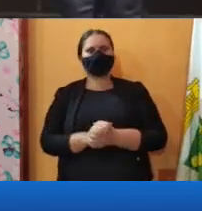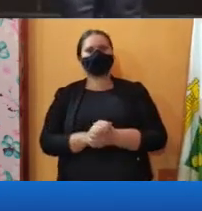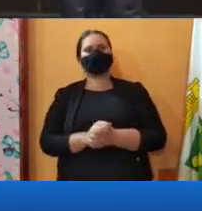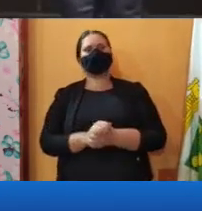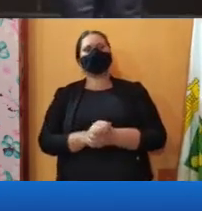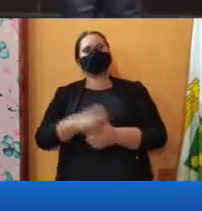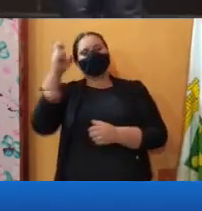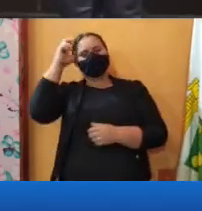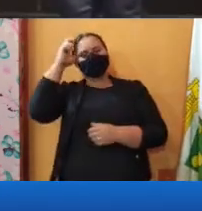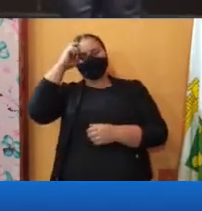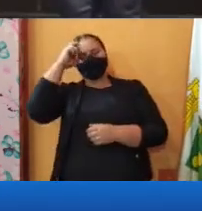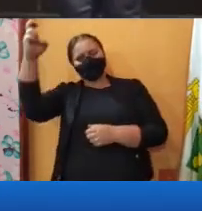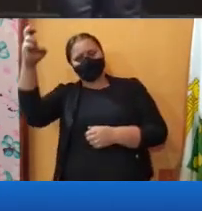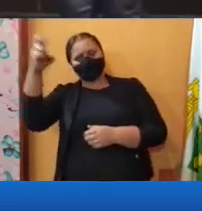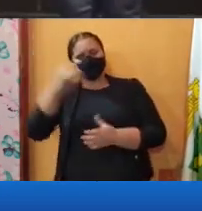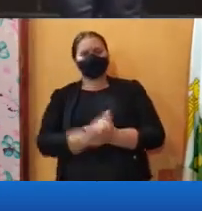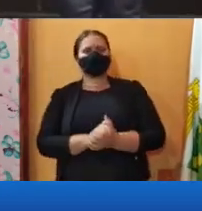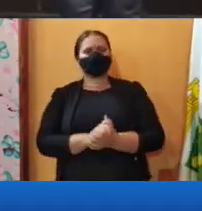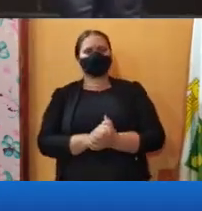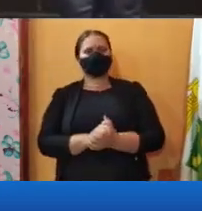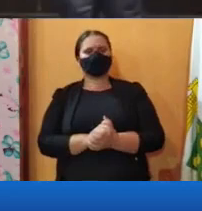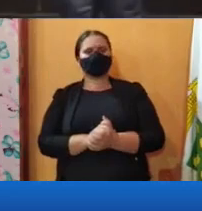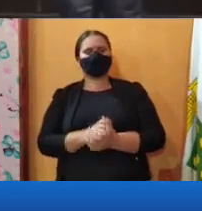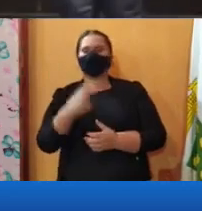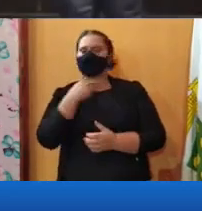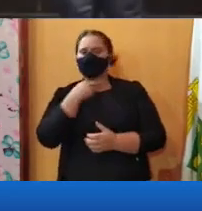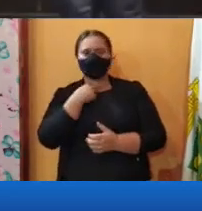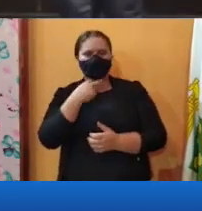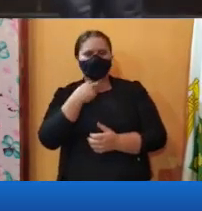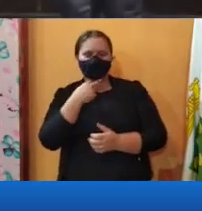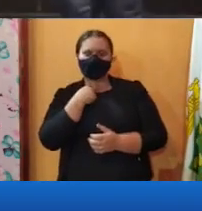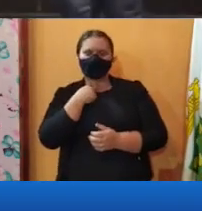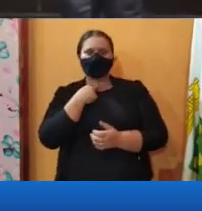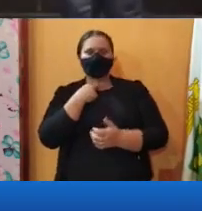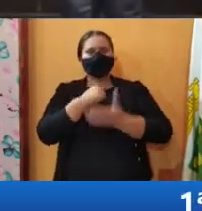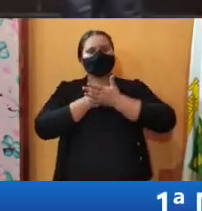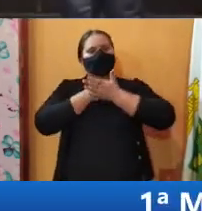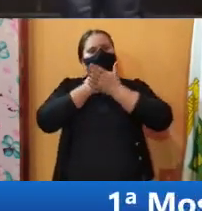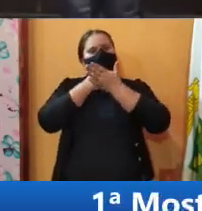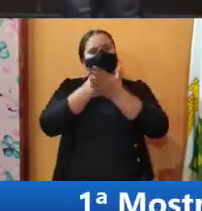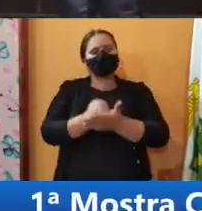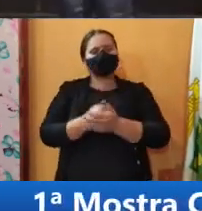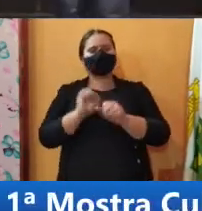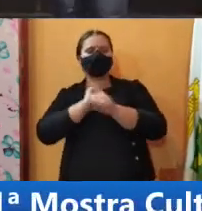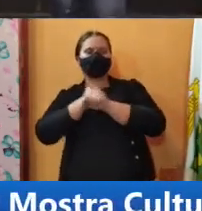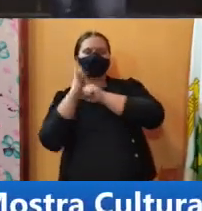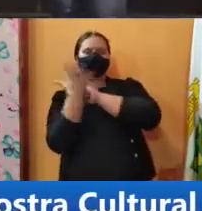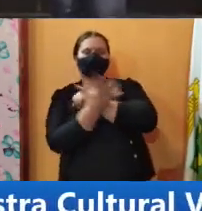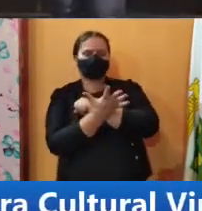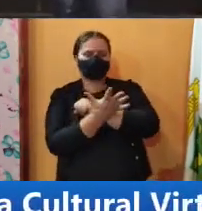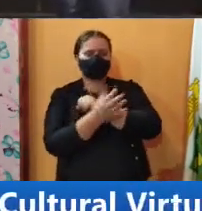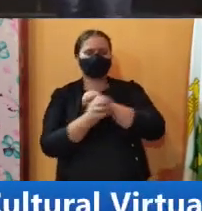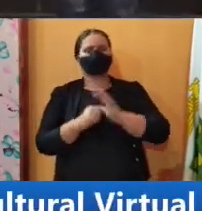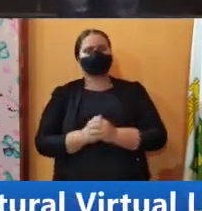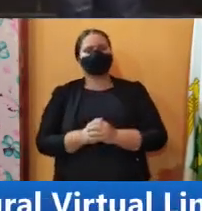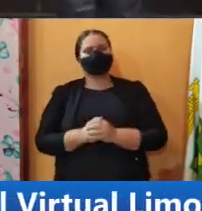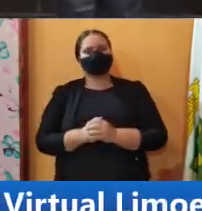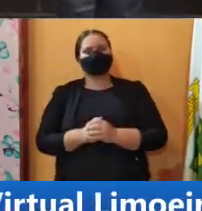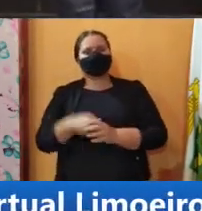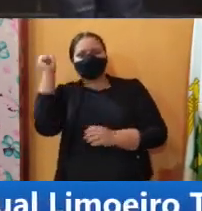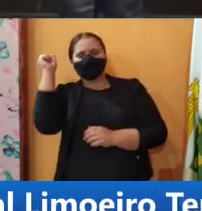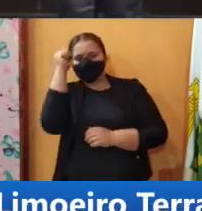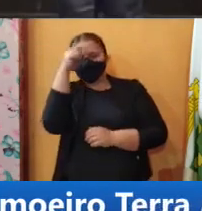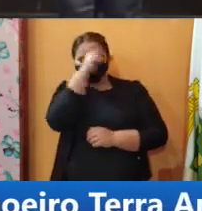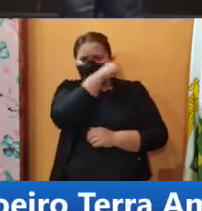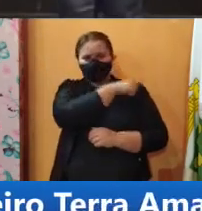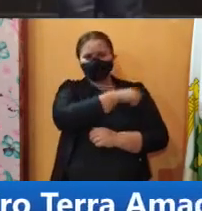cultural por não ter tido condições, né? Primeiro por conta da pandemia, pela dificuldade que